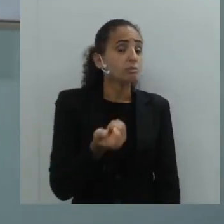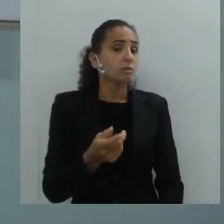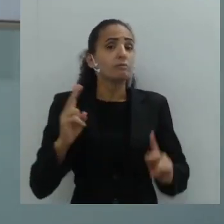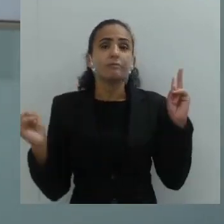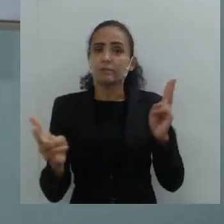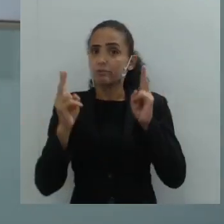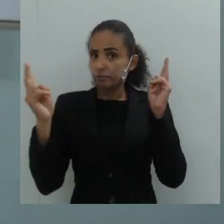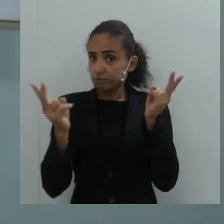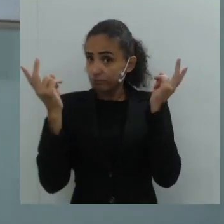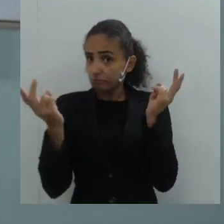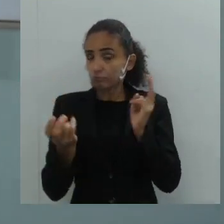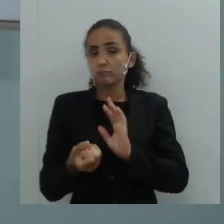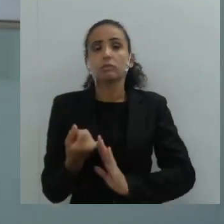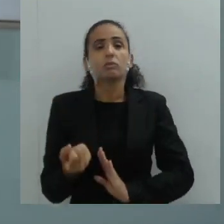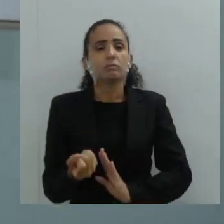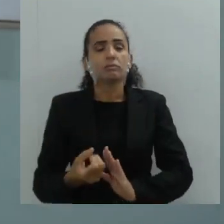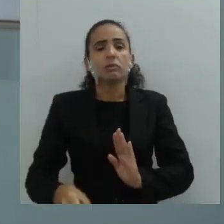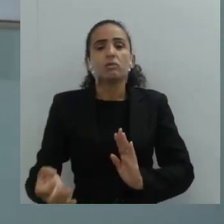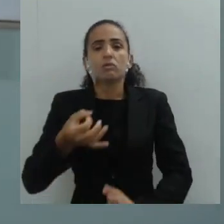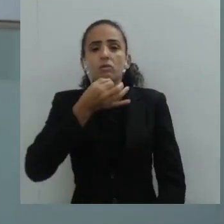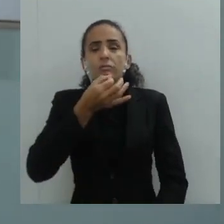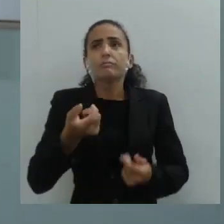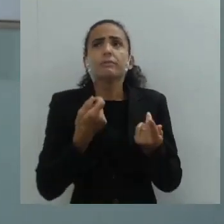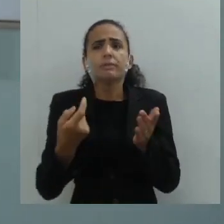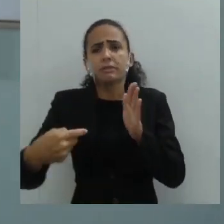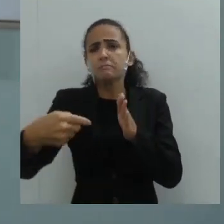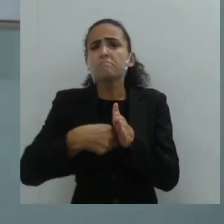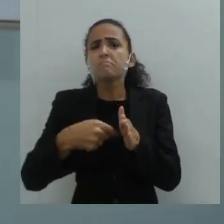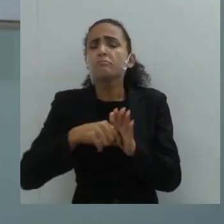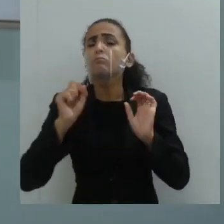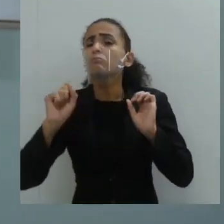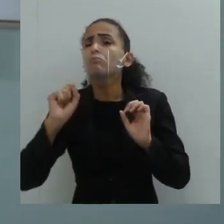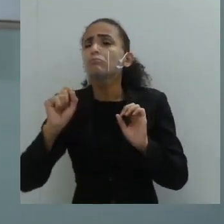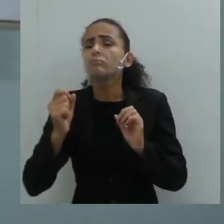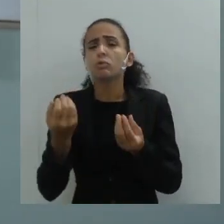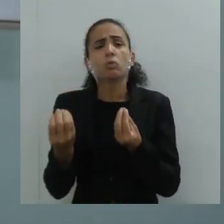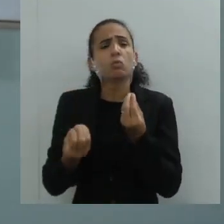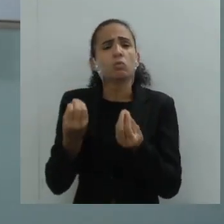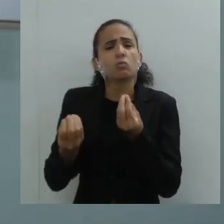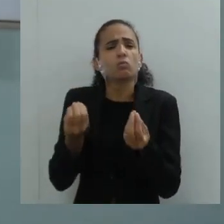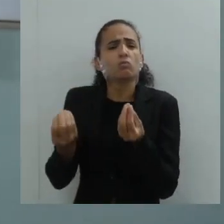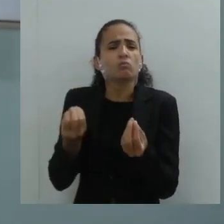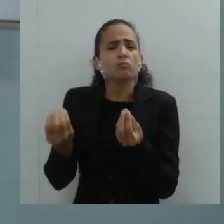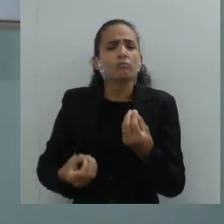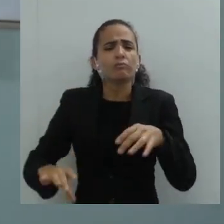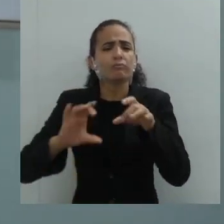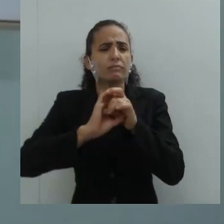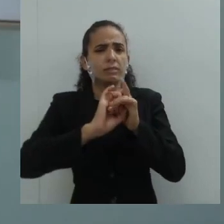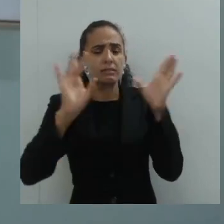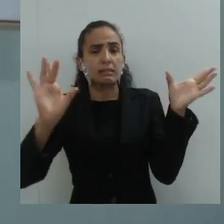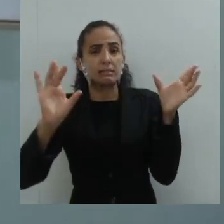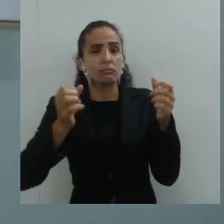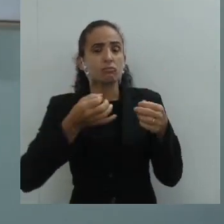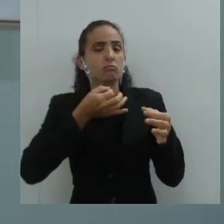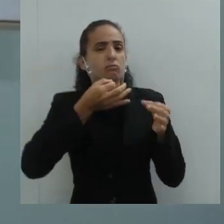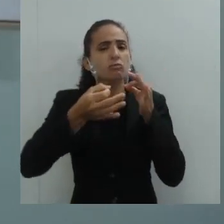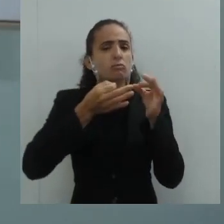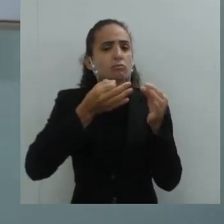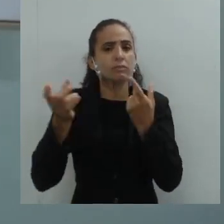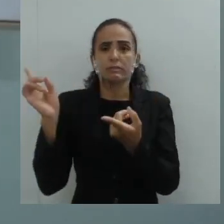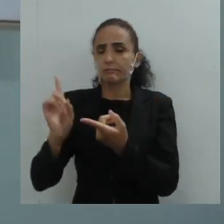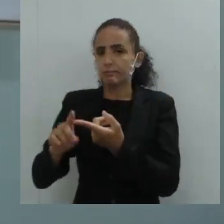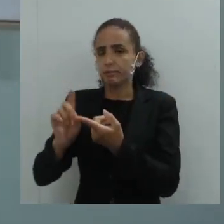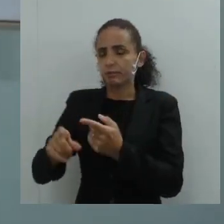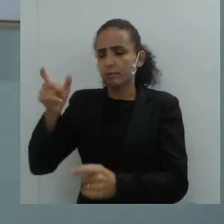Outra questão importante vocês podem questionar, professor, como podemos trabalhar a liberdade de expressão e também